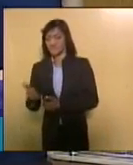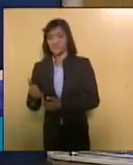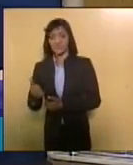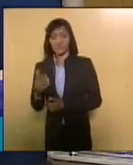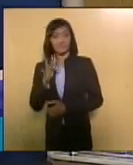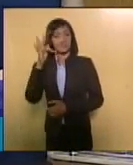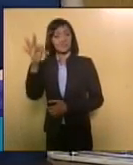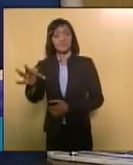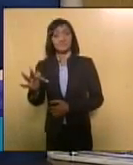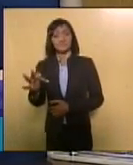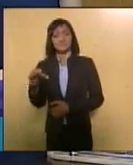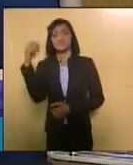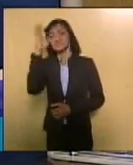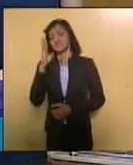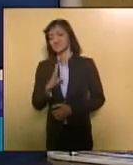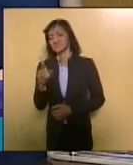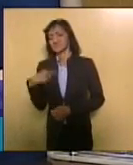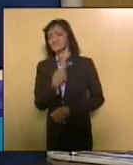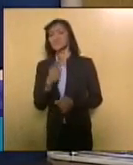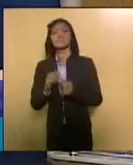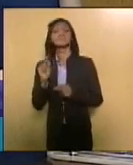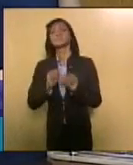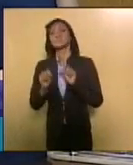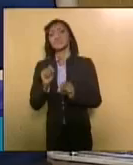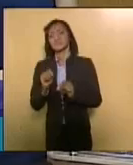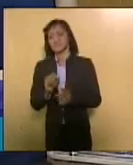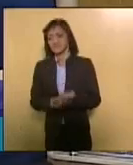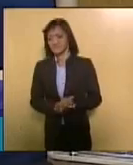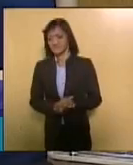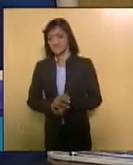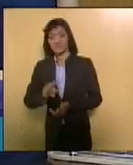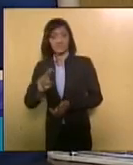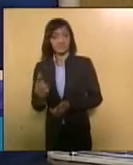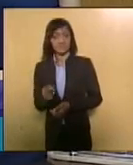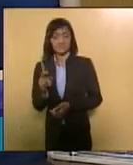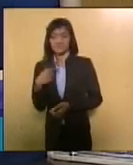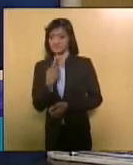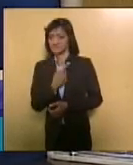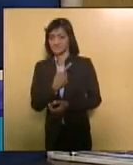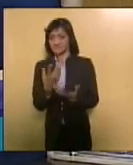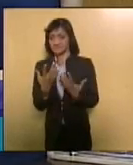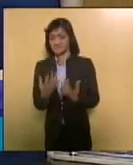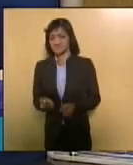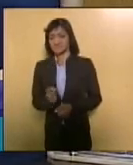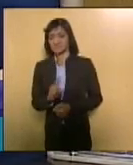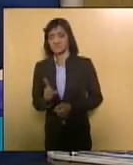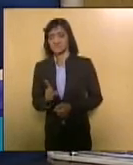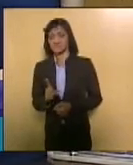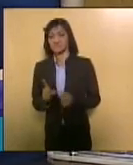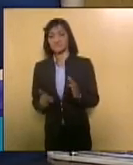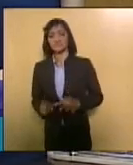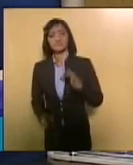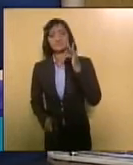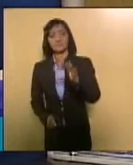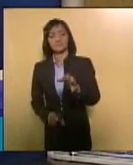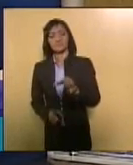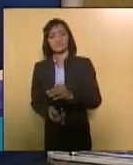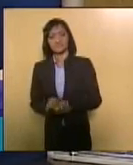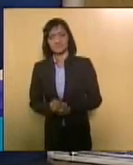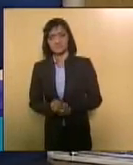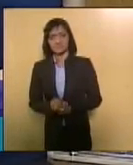Brasil o que é que nós estamos fazendo com a nossa juventude ou nós estamos relegando a um futuro de